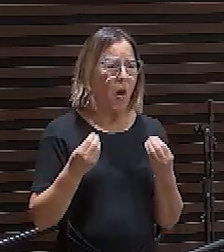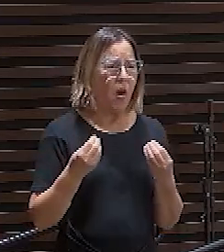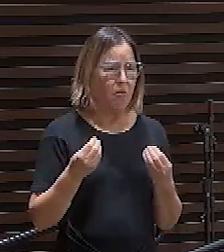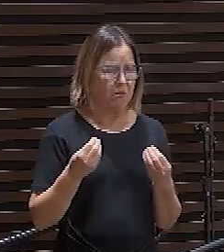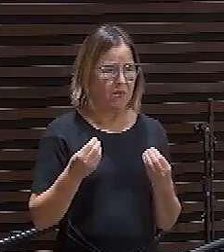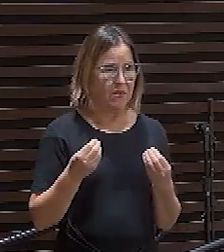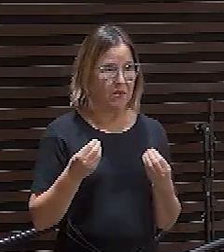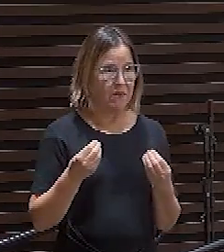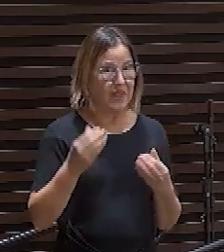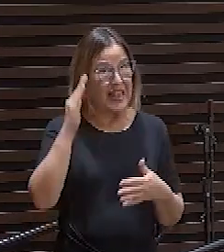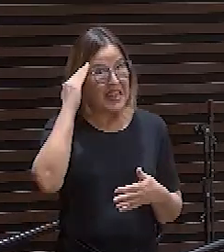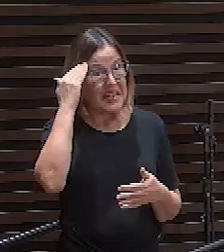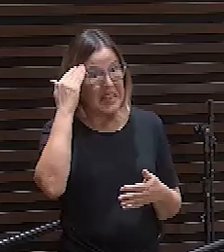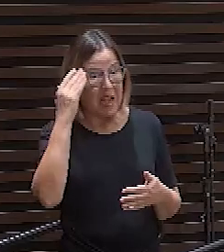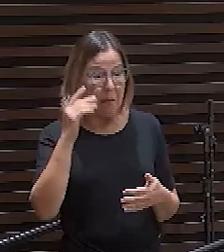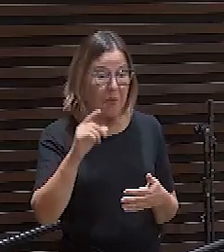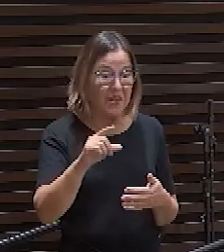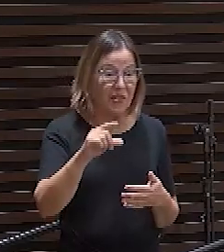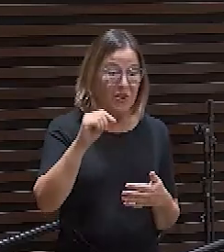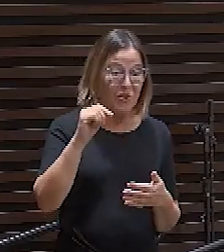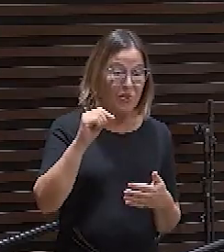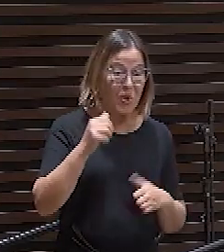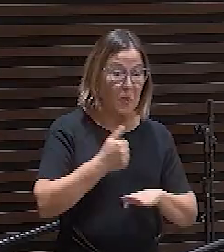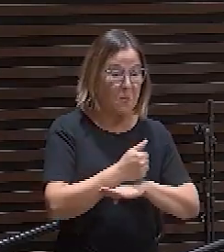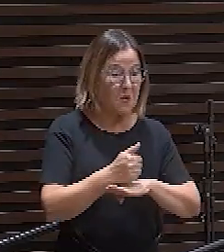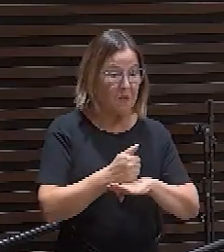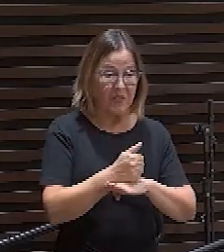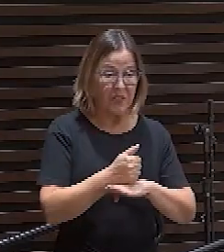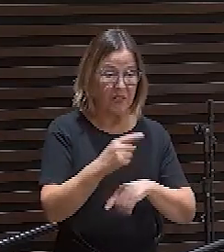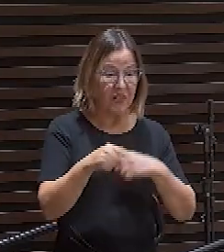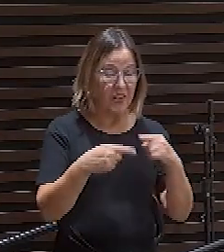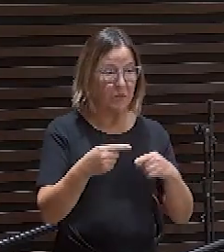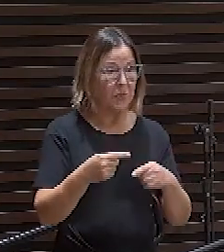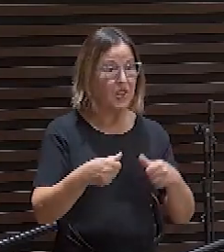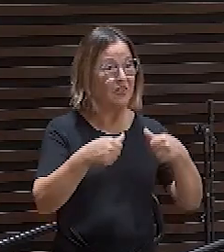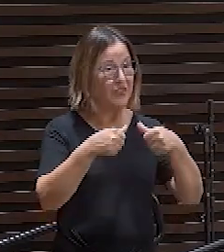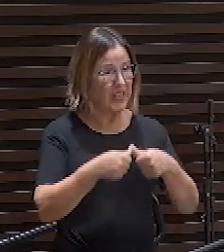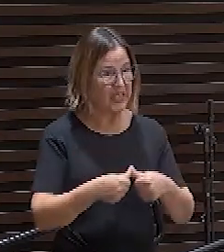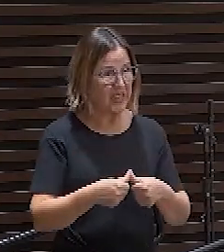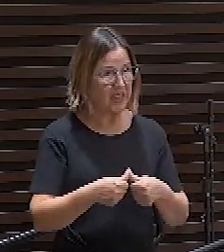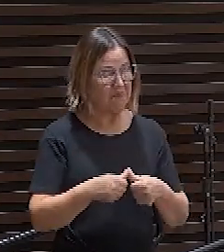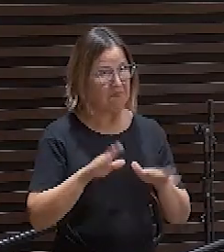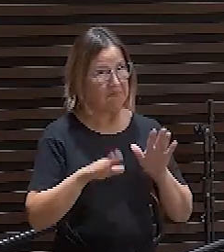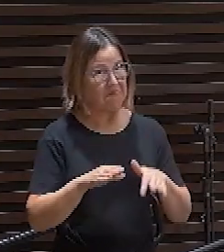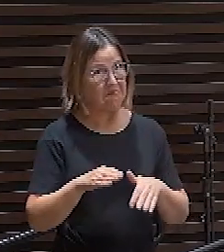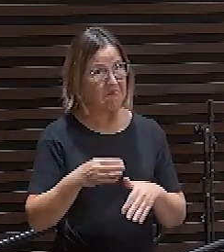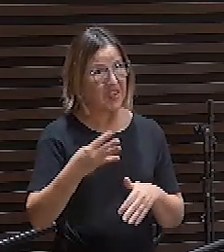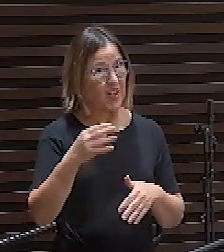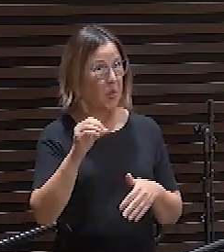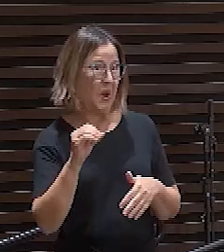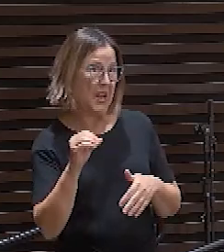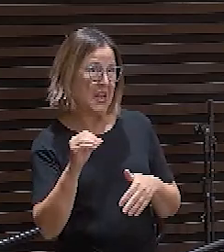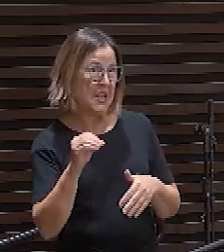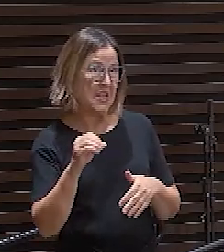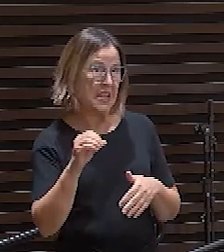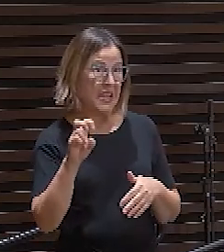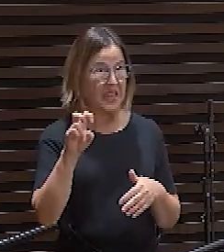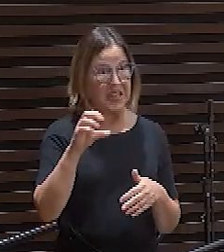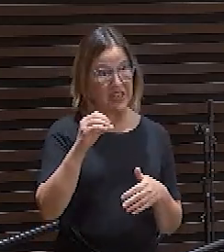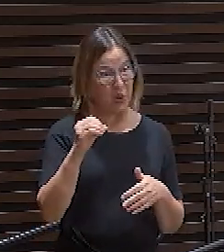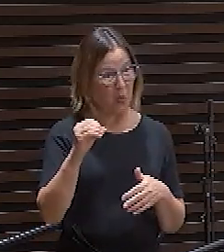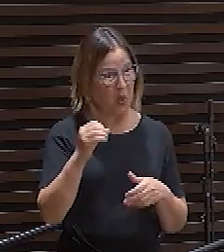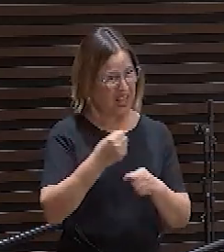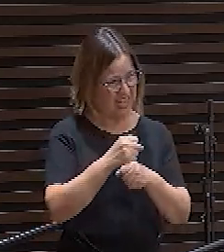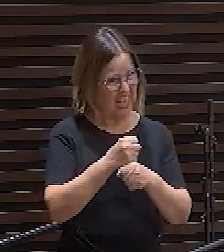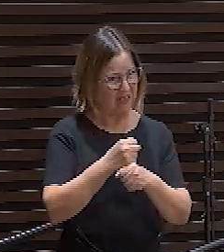vai exercer por 40, 50 anos da sua vida. É uma escolha que tem que ter uma direção,